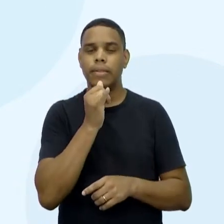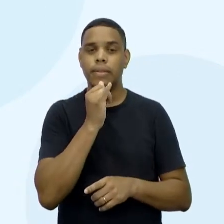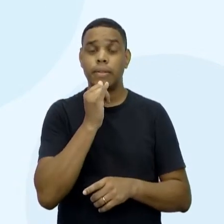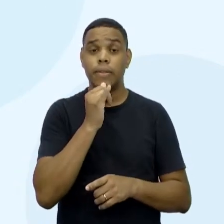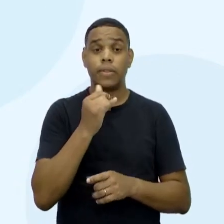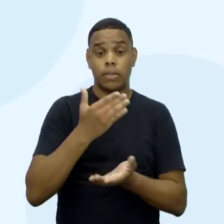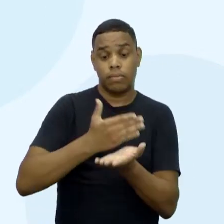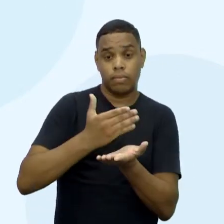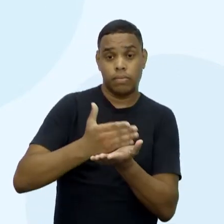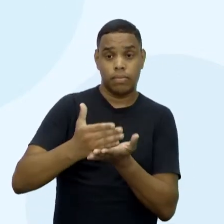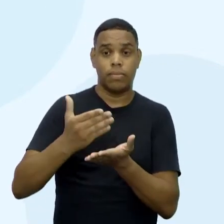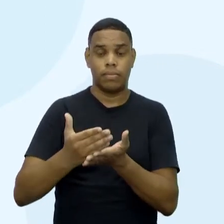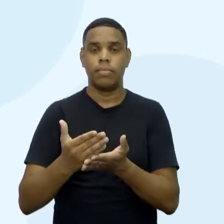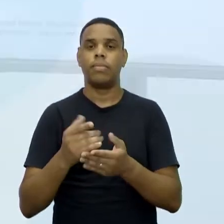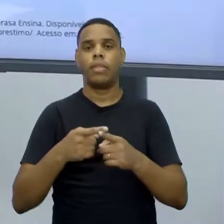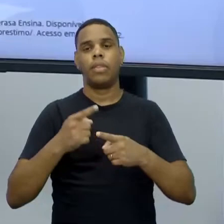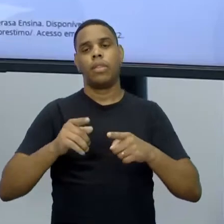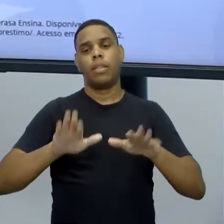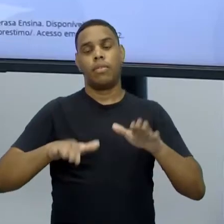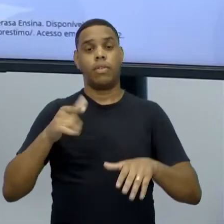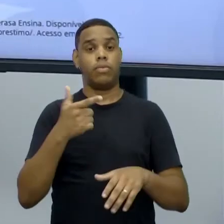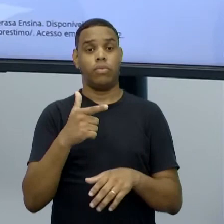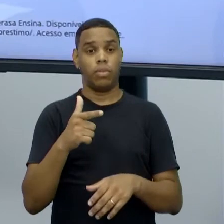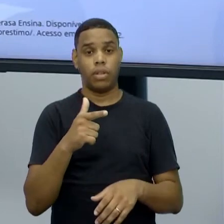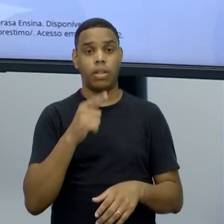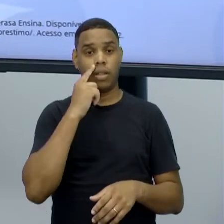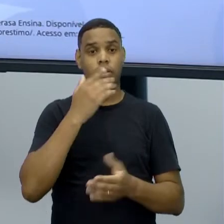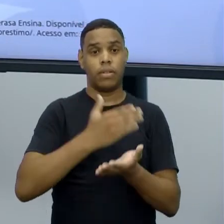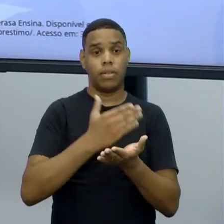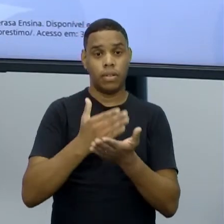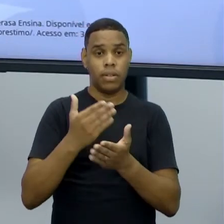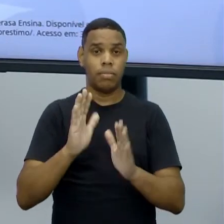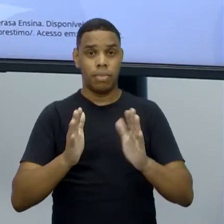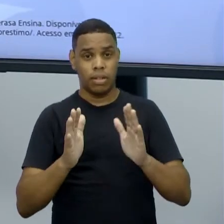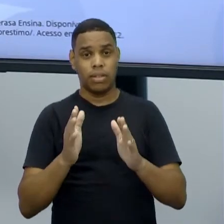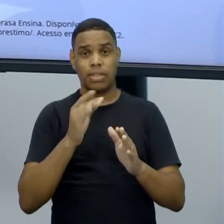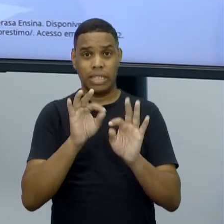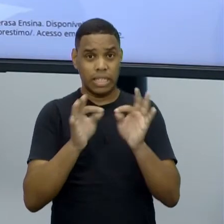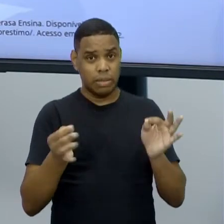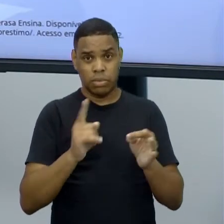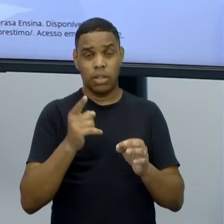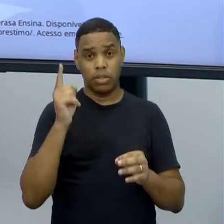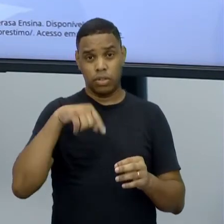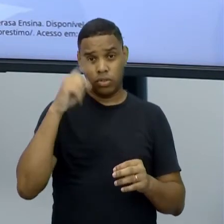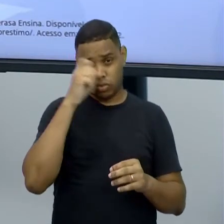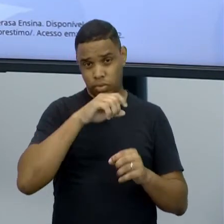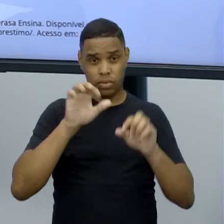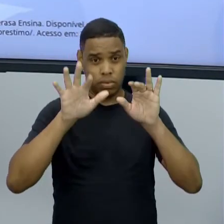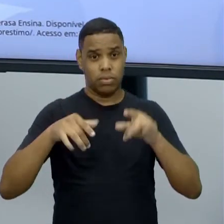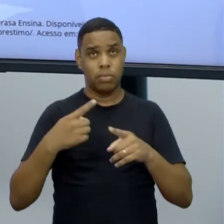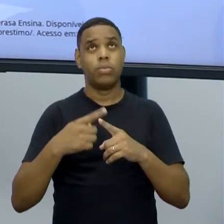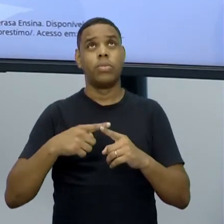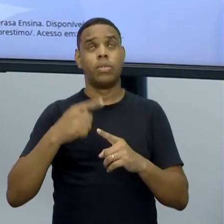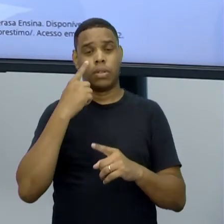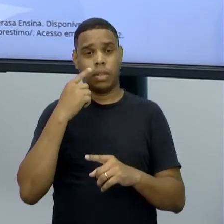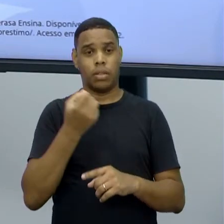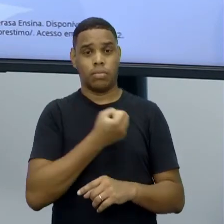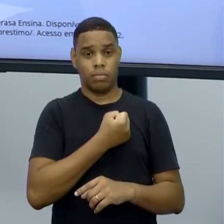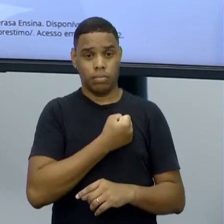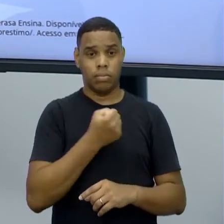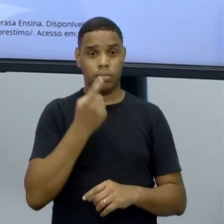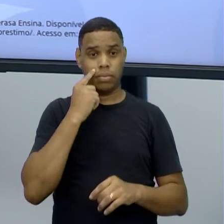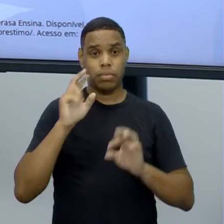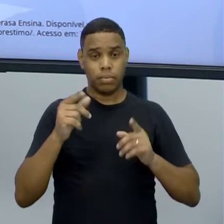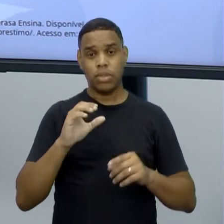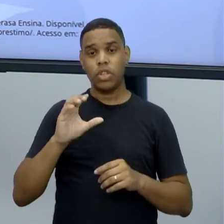o financiamento, nem tem simulação de financiamento assim tão simples, né? Porque tem o valor do imóvel, tem